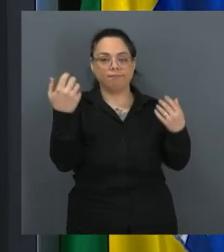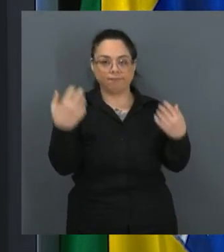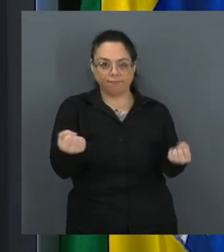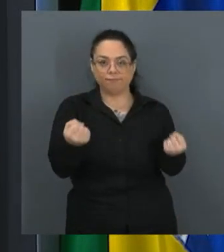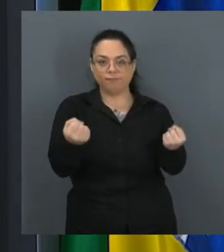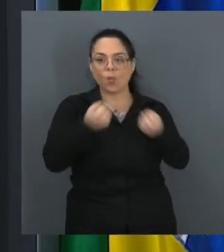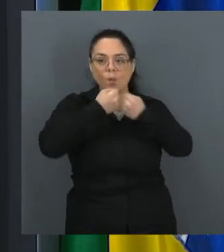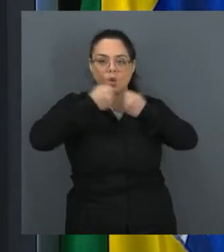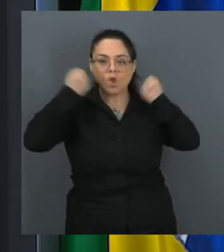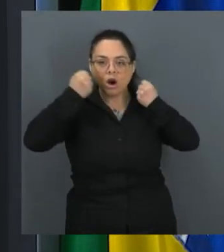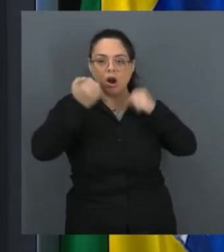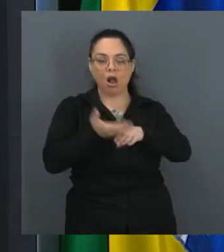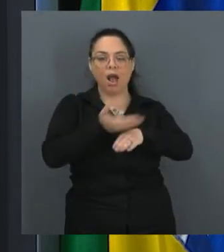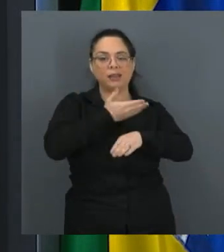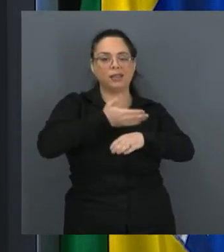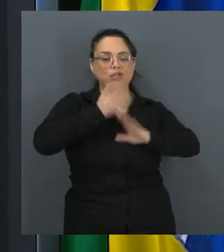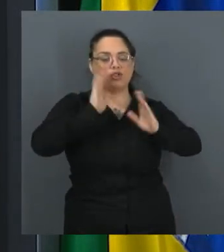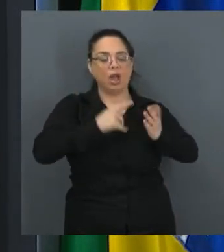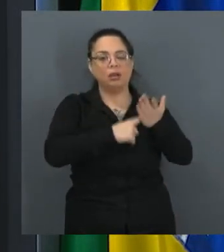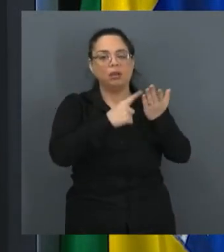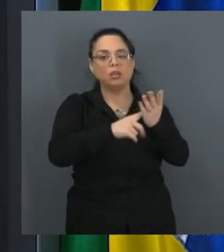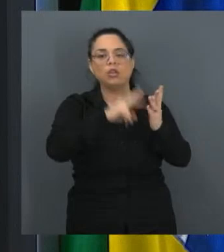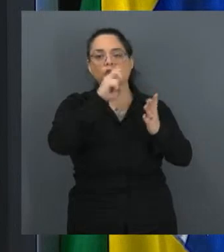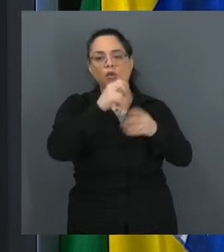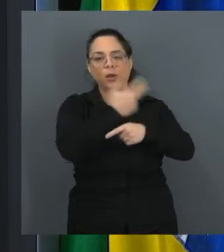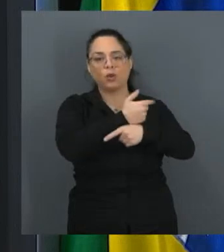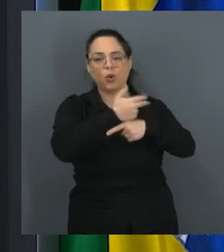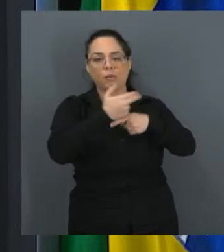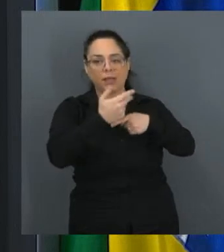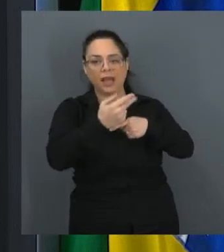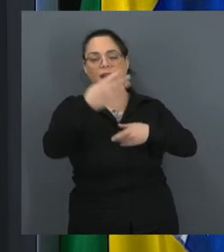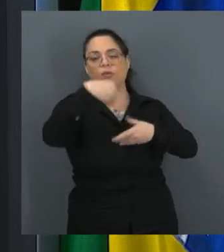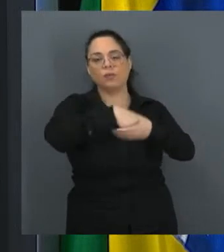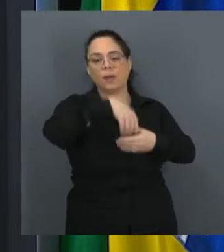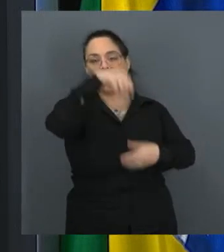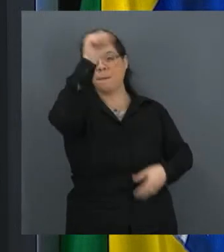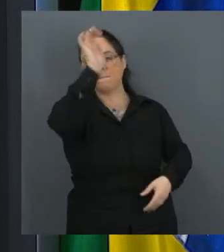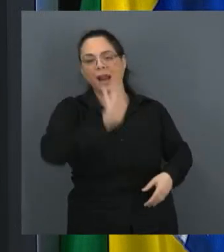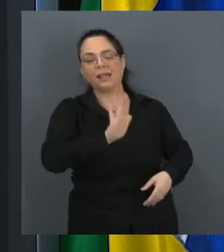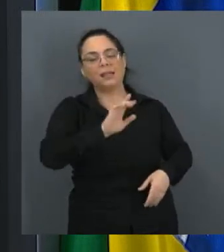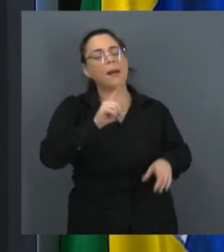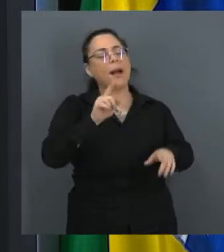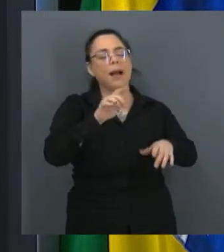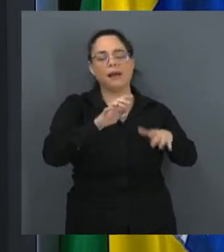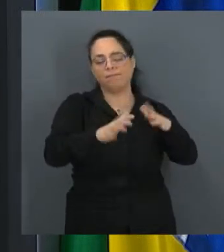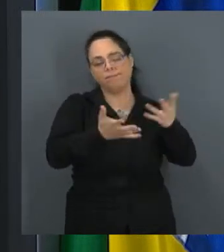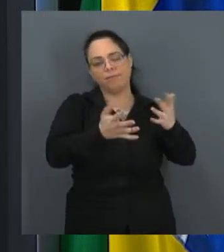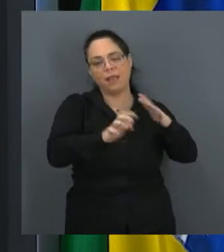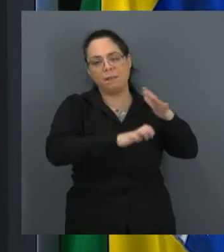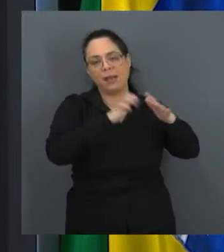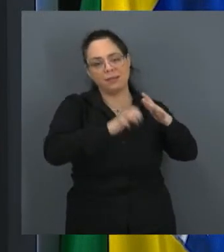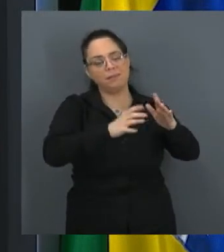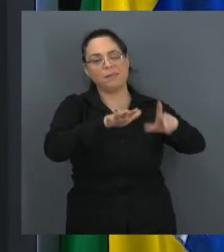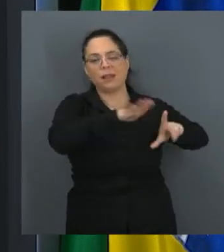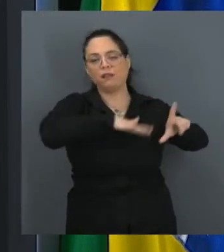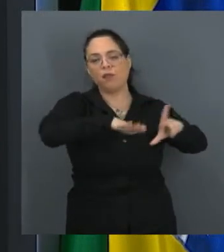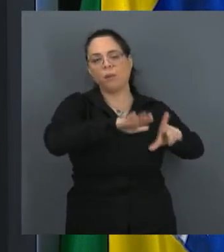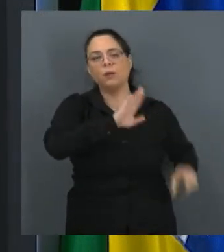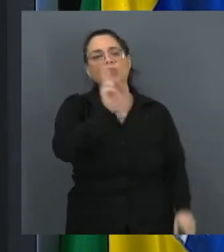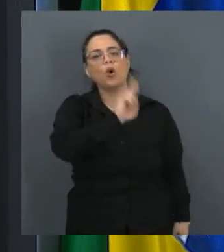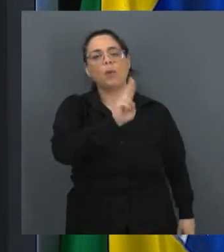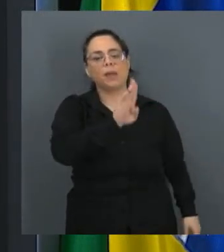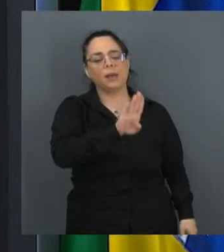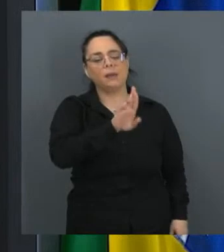que a censura prévia ao documentário que seria exibido pelo Brasil Paralelo, outro que foi, de uma